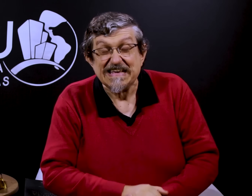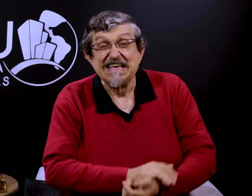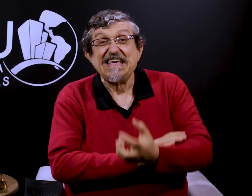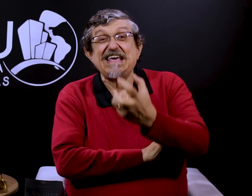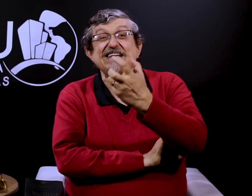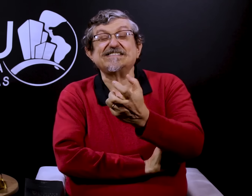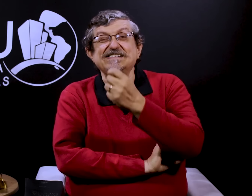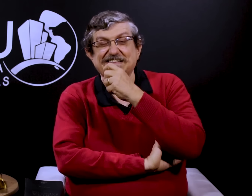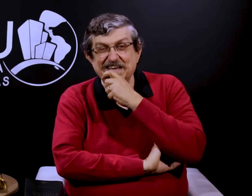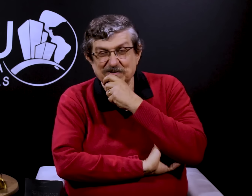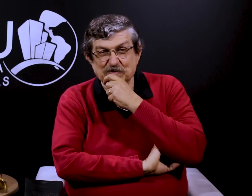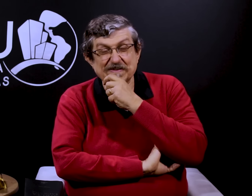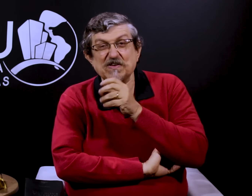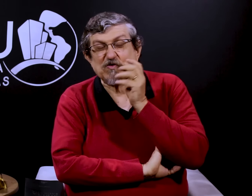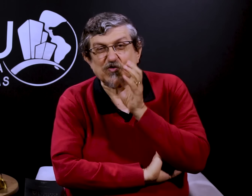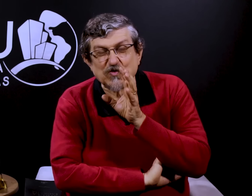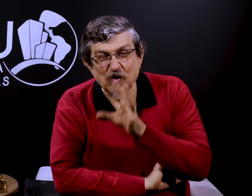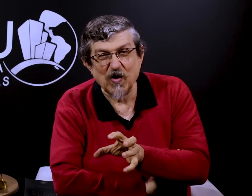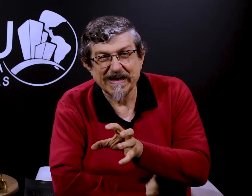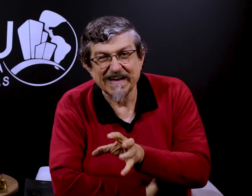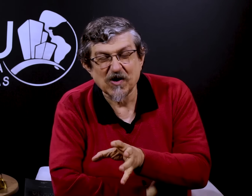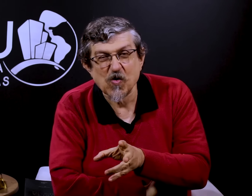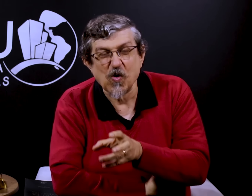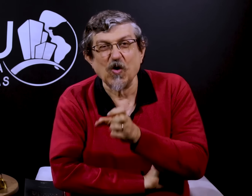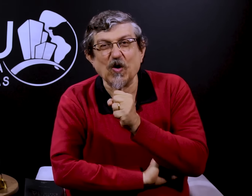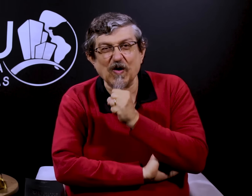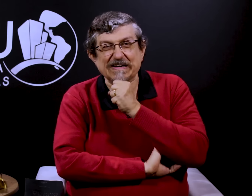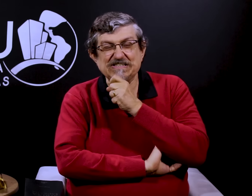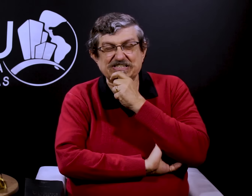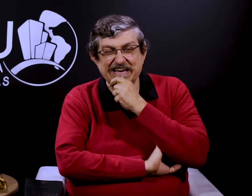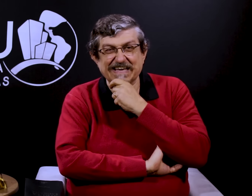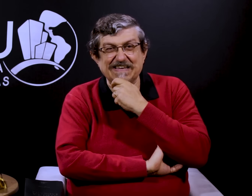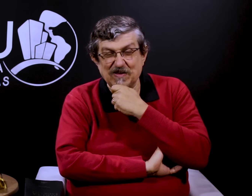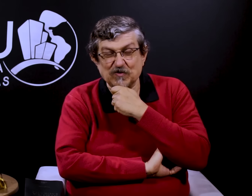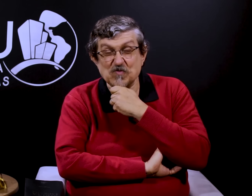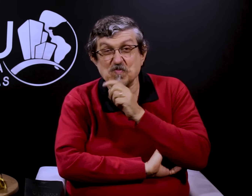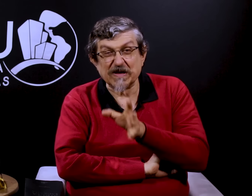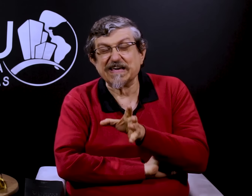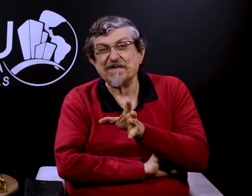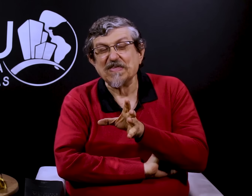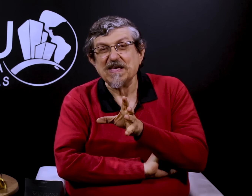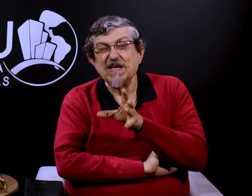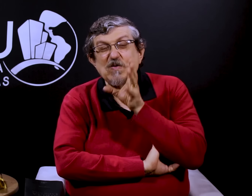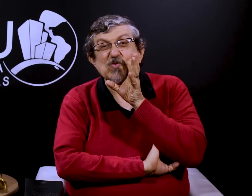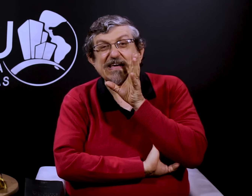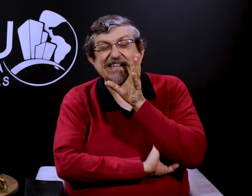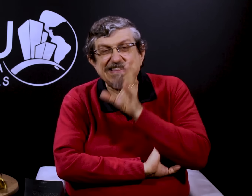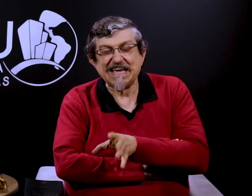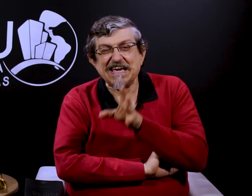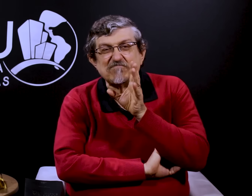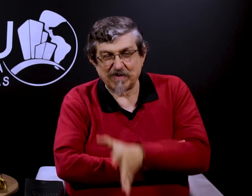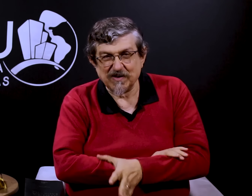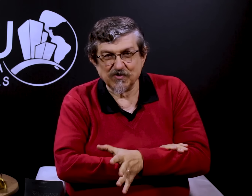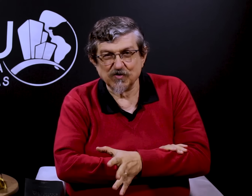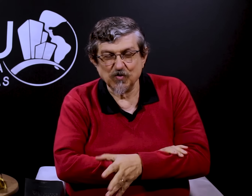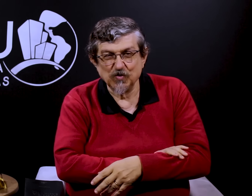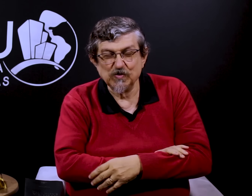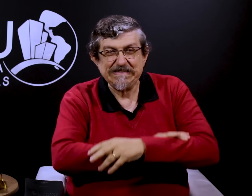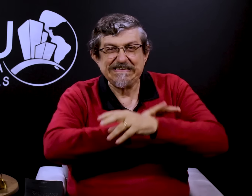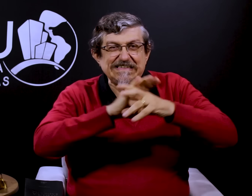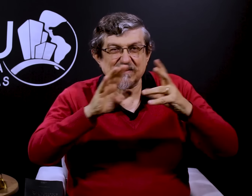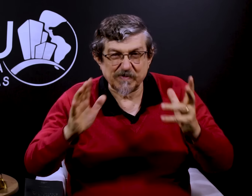esforçando. Esse texto, essa história, ela coloca em xeque isso. Por quê? Porque, de